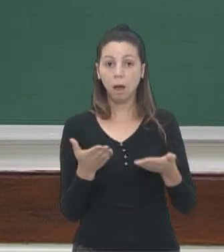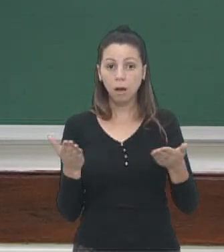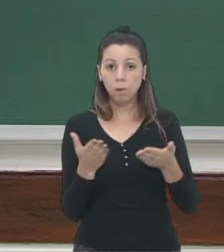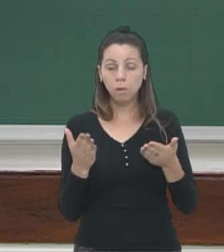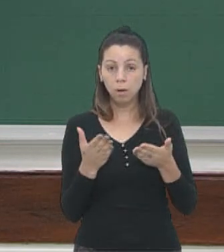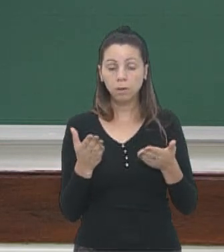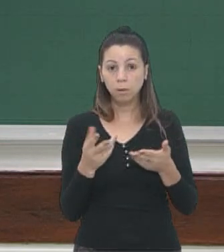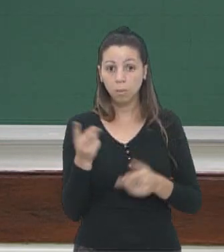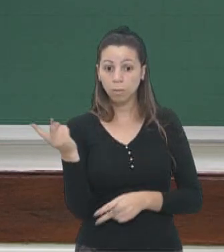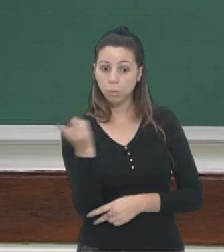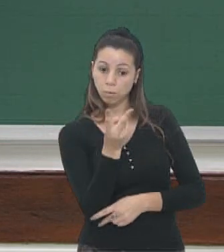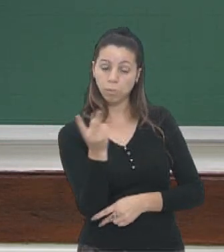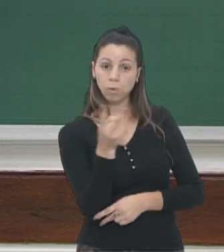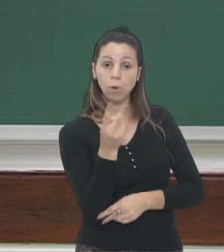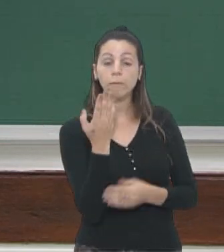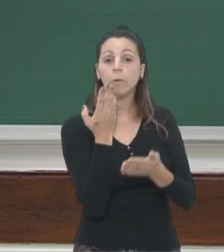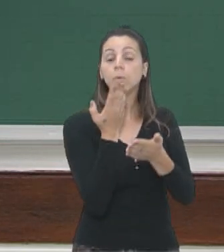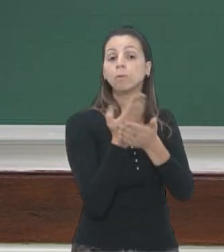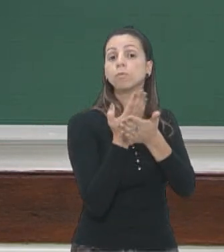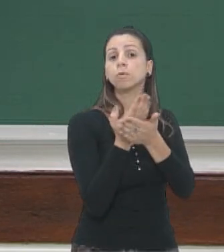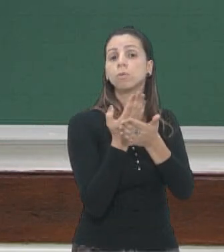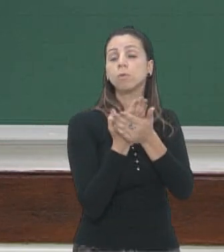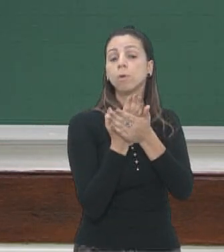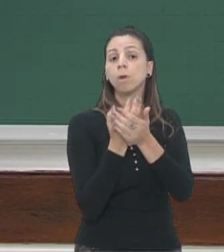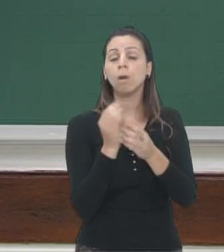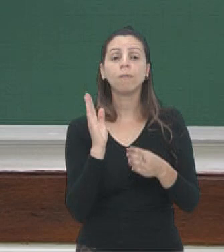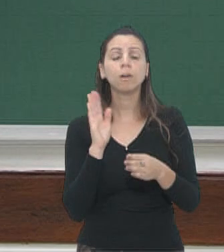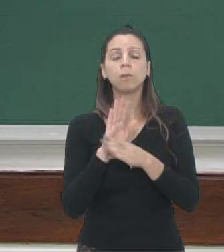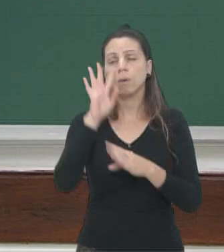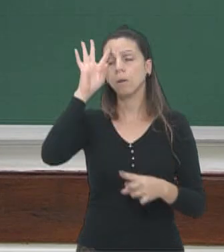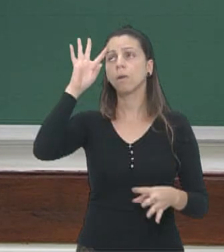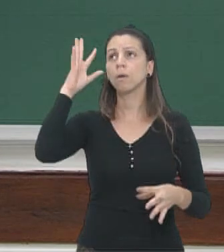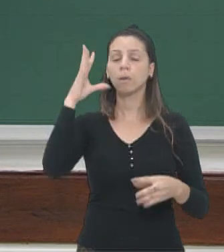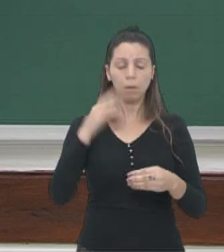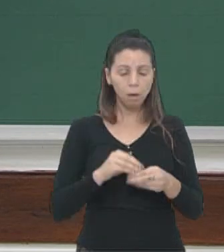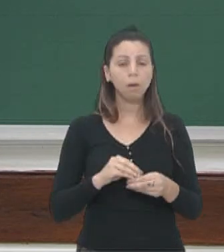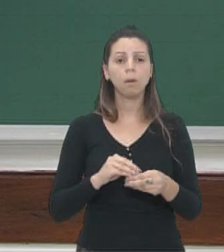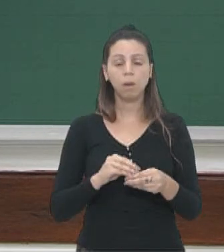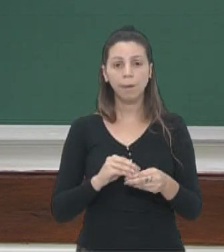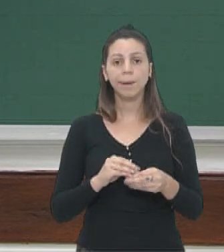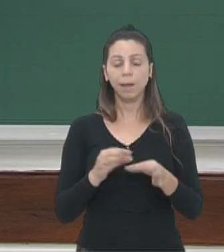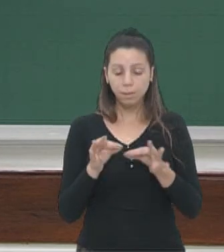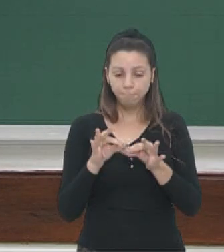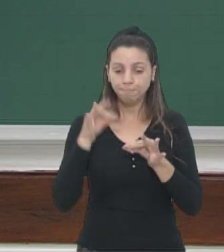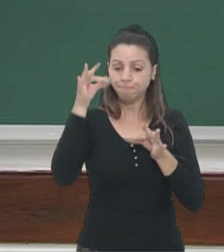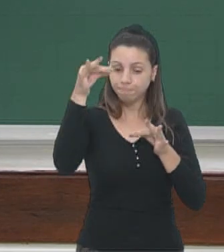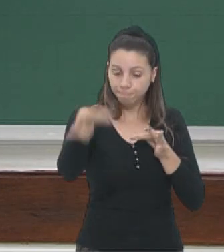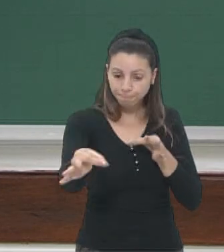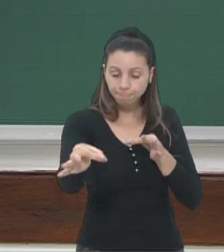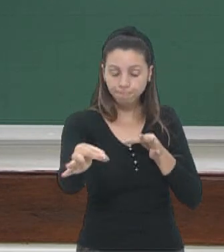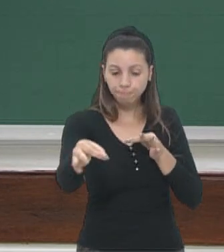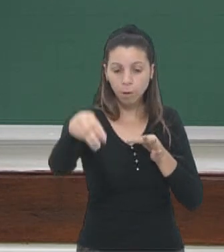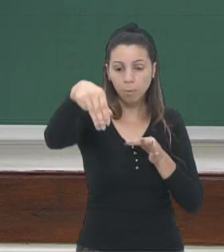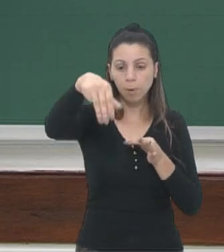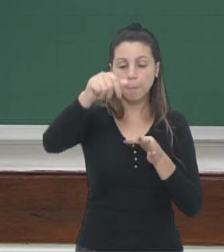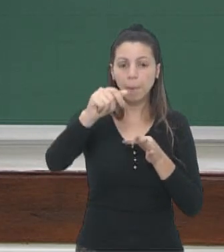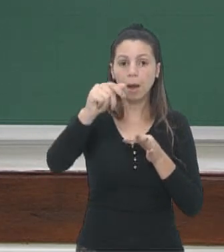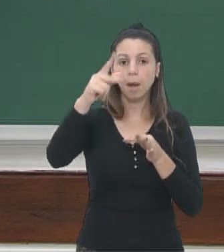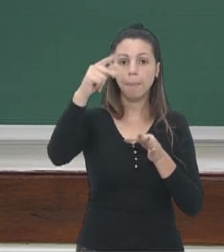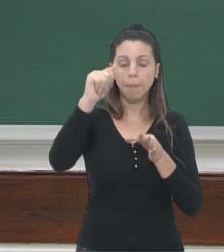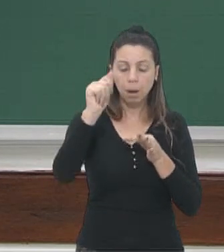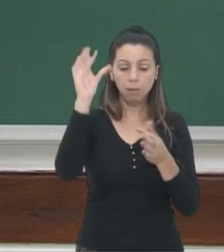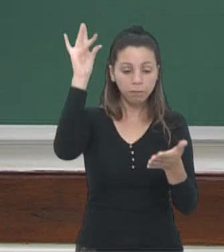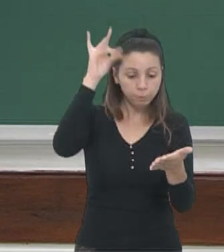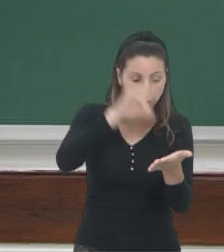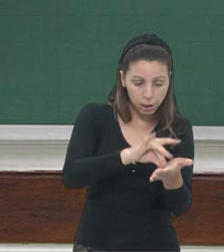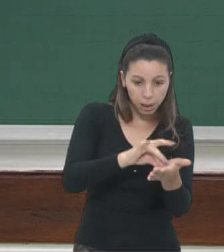dessas ferramentas que vão possibilitar a nós a real compreensão de quanto uma determinada distância no mapa corresponderá na